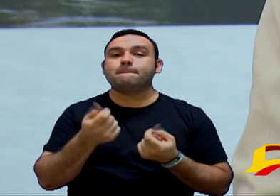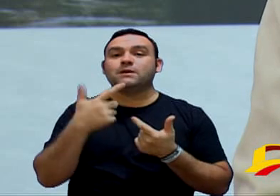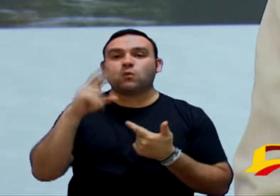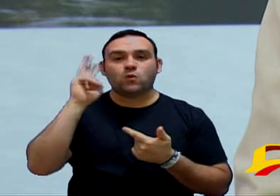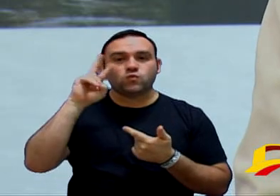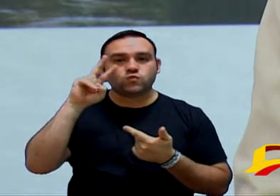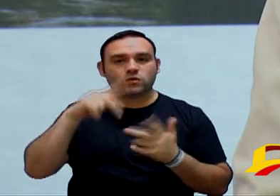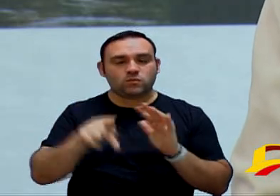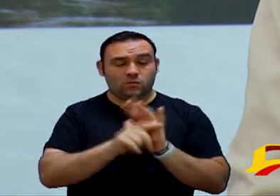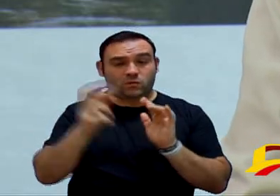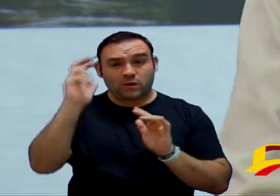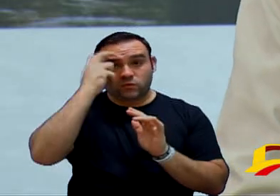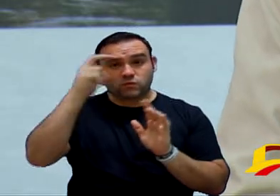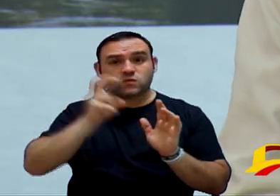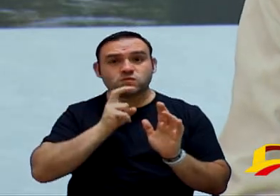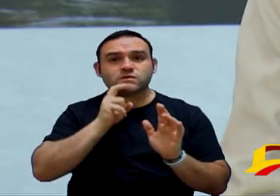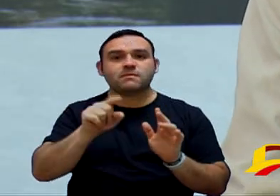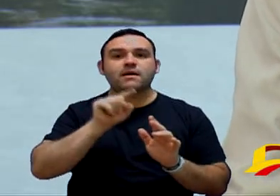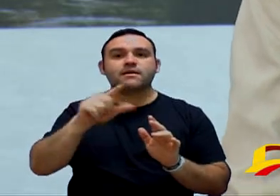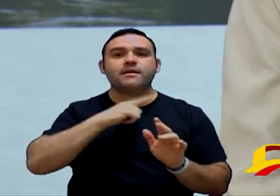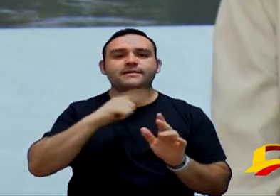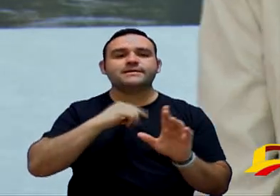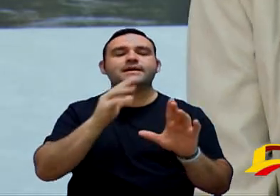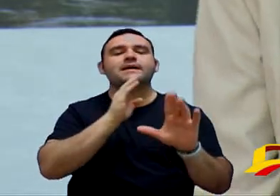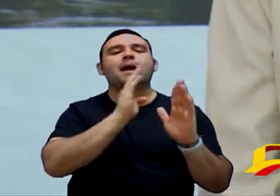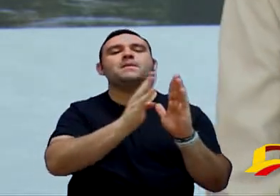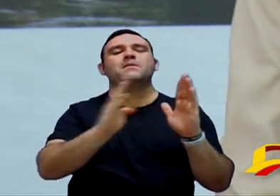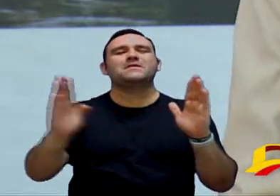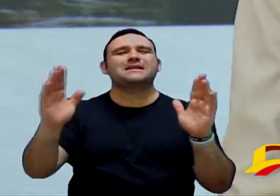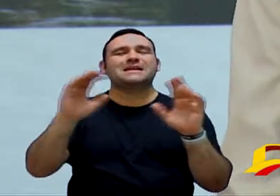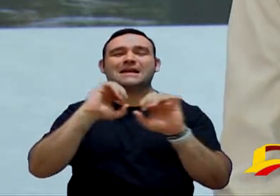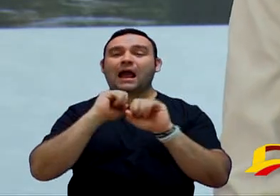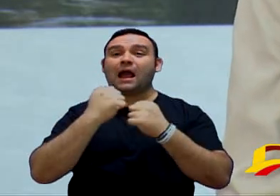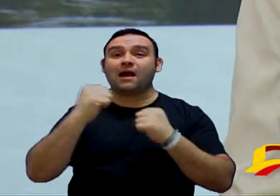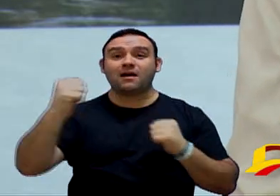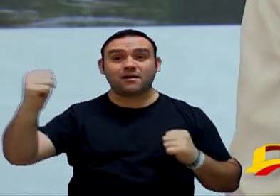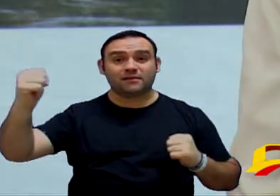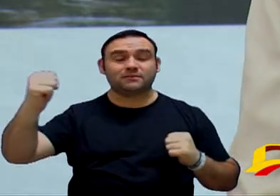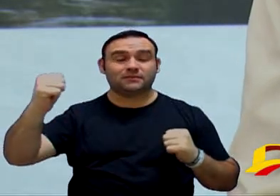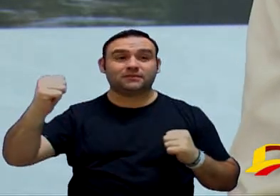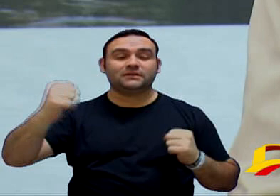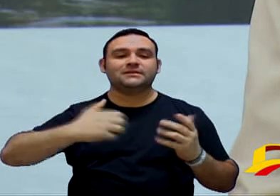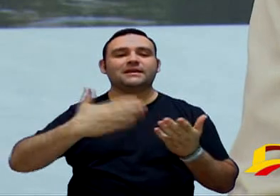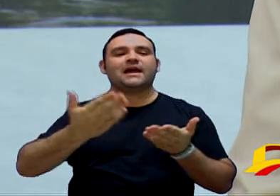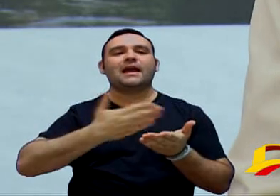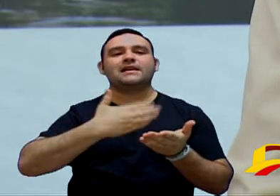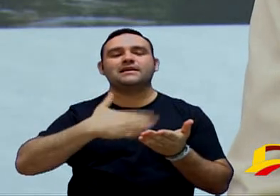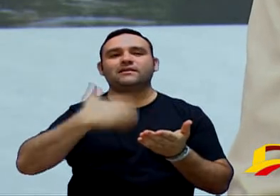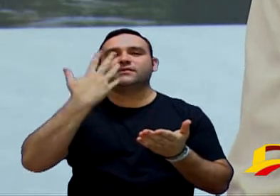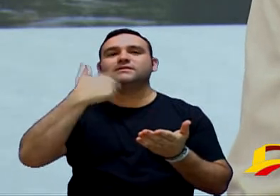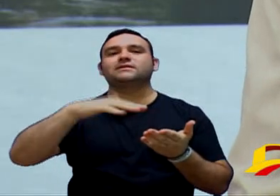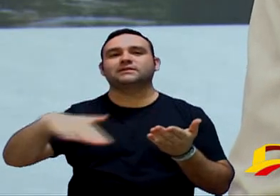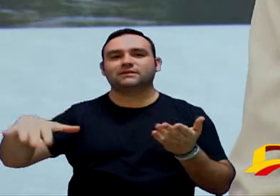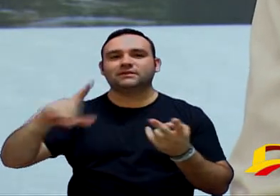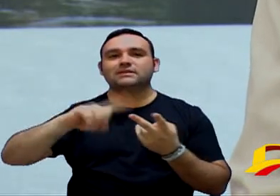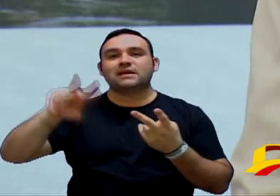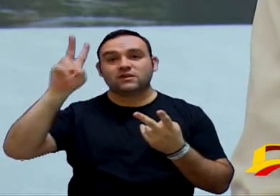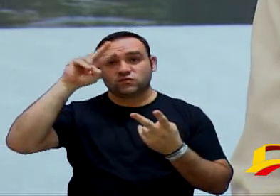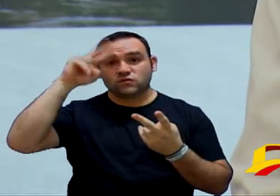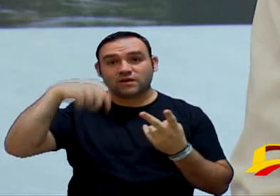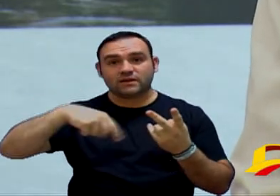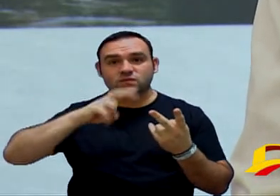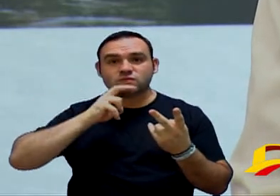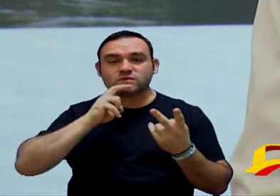histórico da cultura Sorocabana lá nós temos uma biblioteca imensa de livros infantis de livros da história